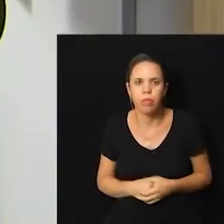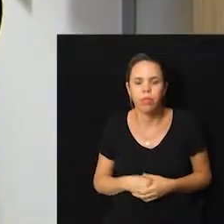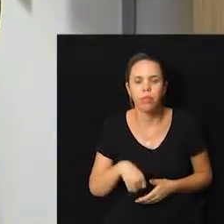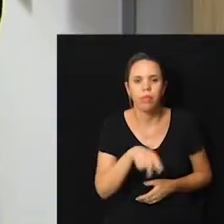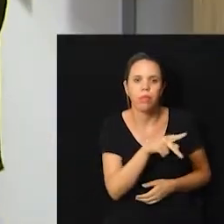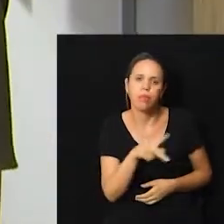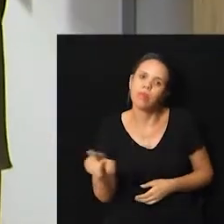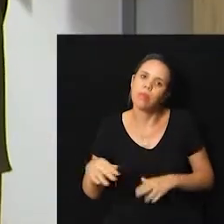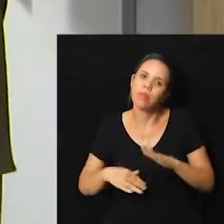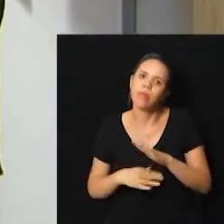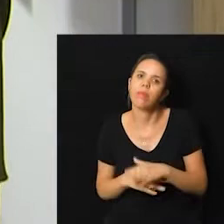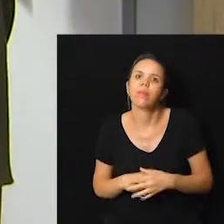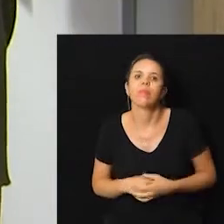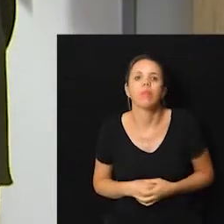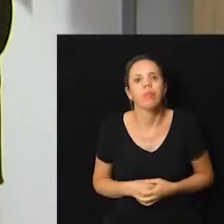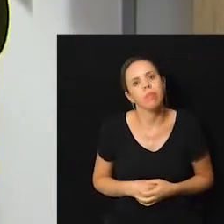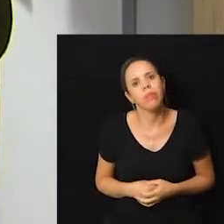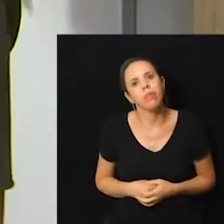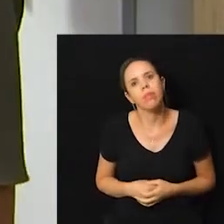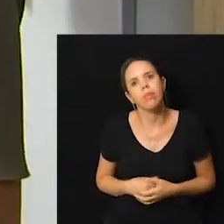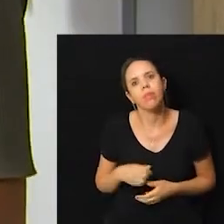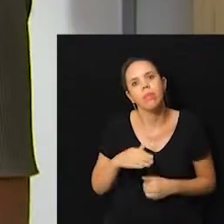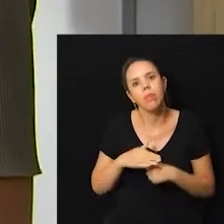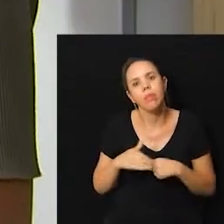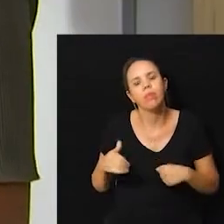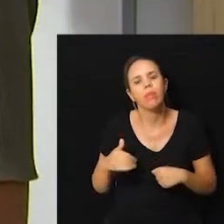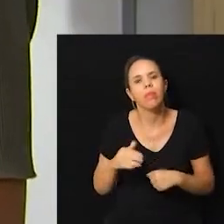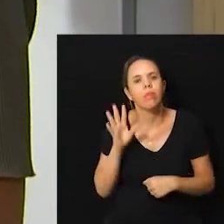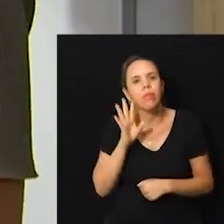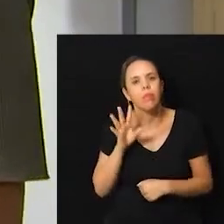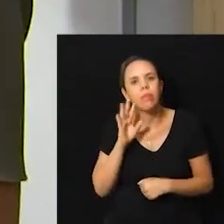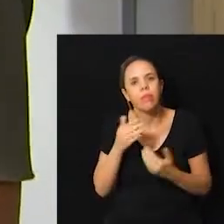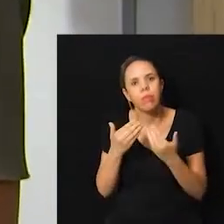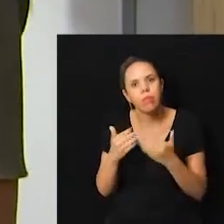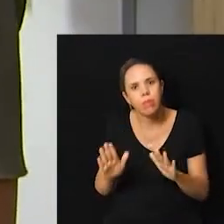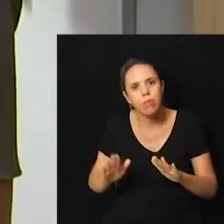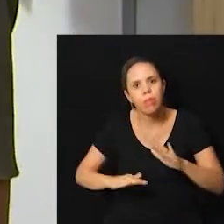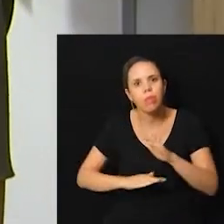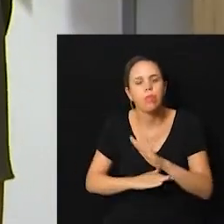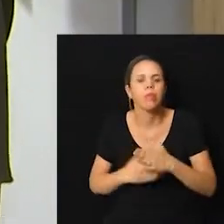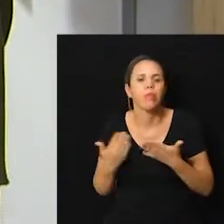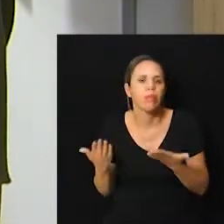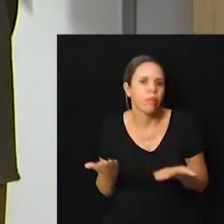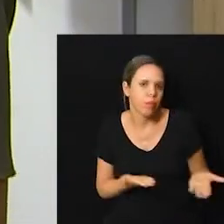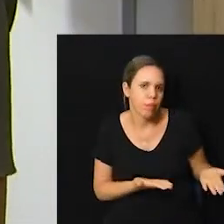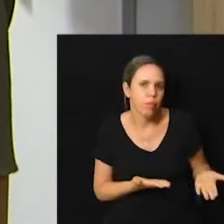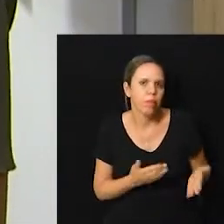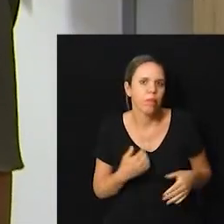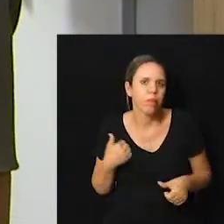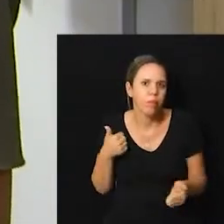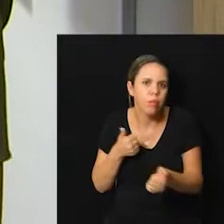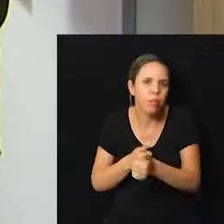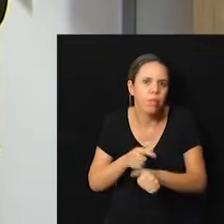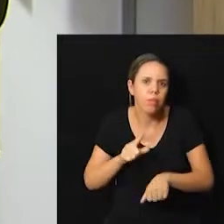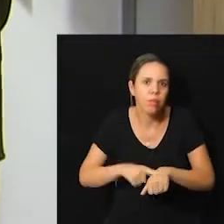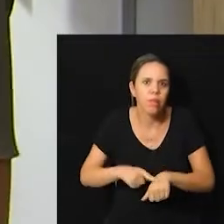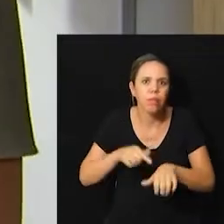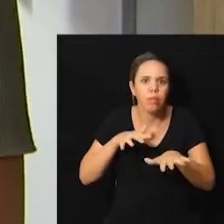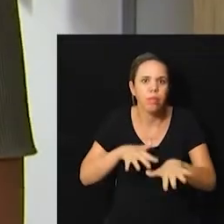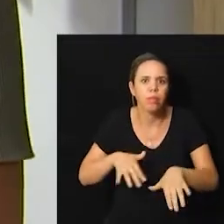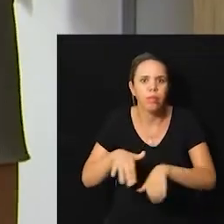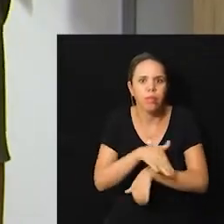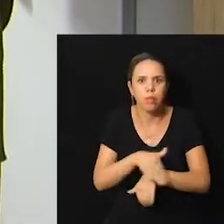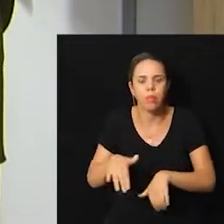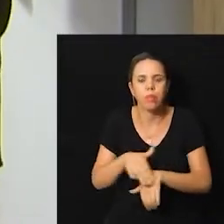Trazer aqui um requerimento ao presidente da Câmara, que muito generosamente abriu as portas dessa casa para nós. Há